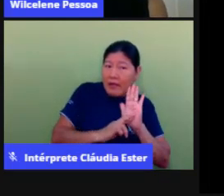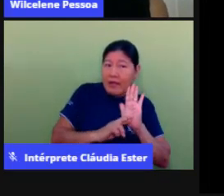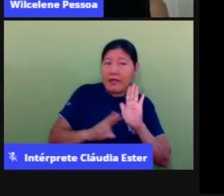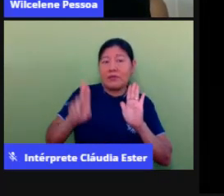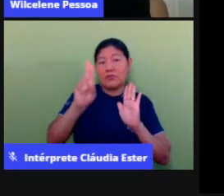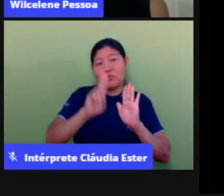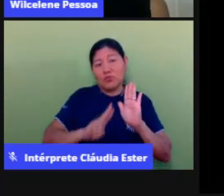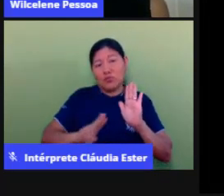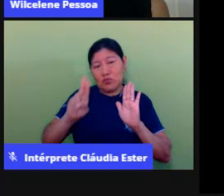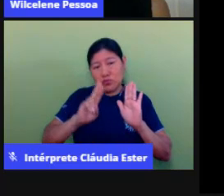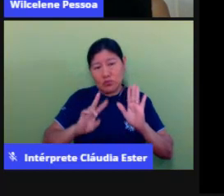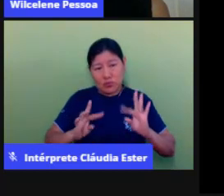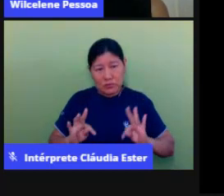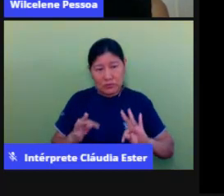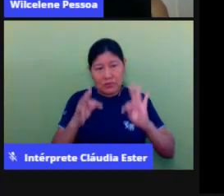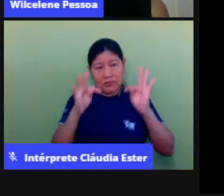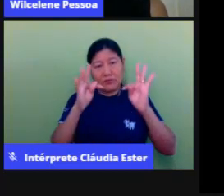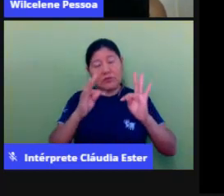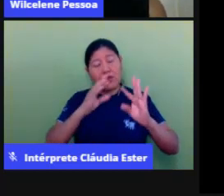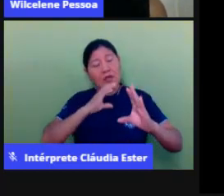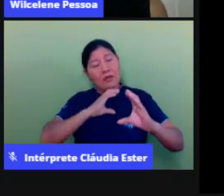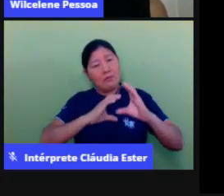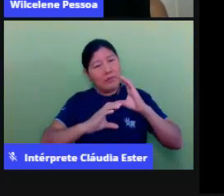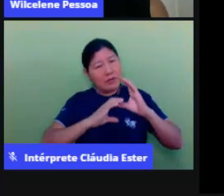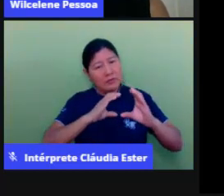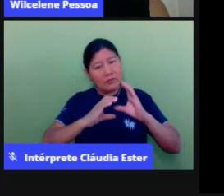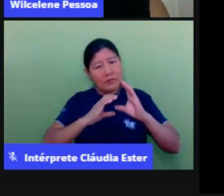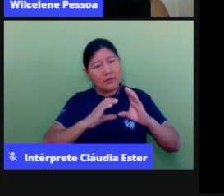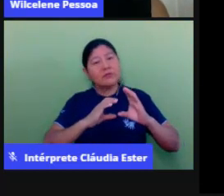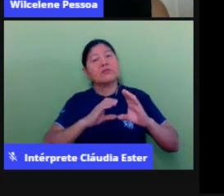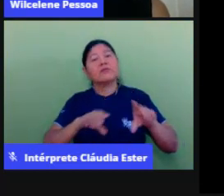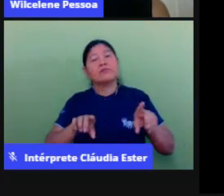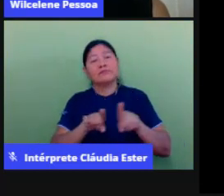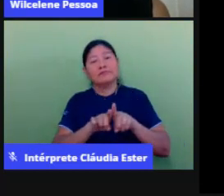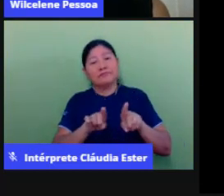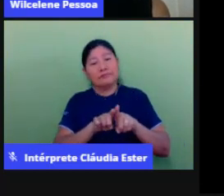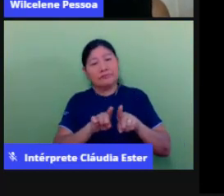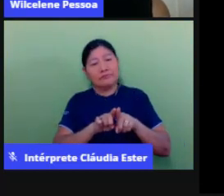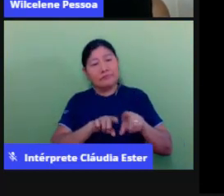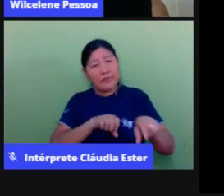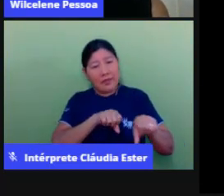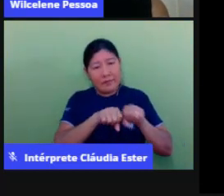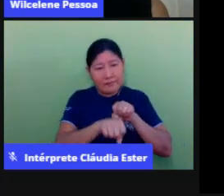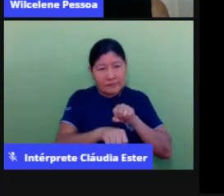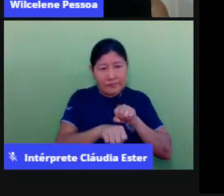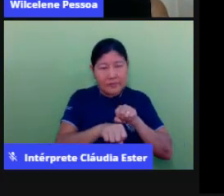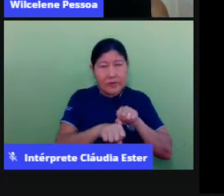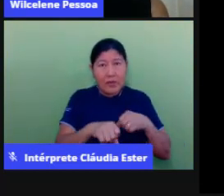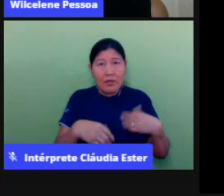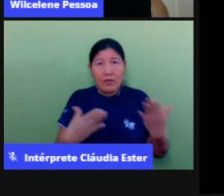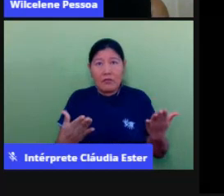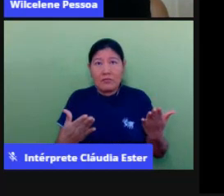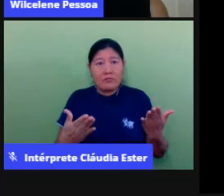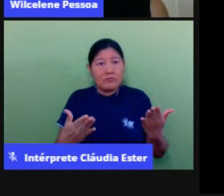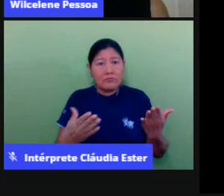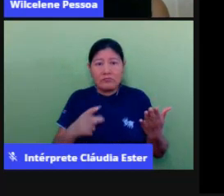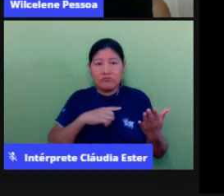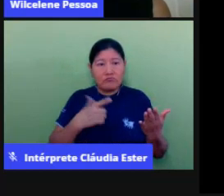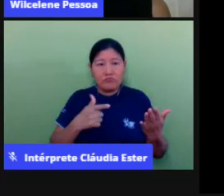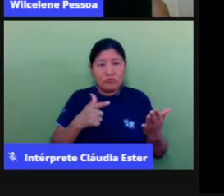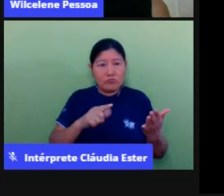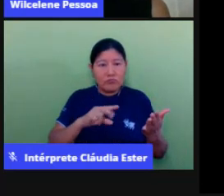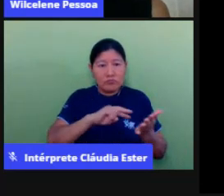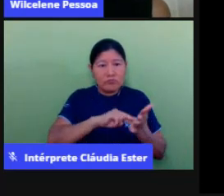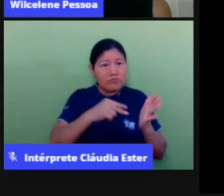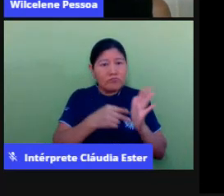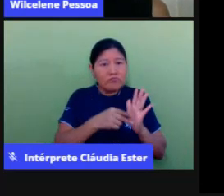da informação e comunicação. E como a Mayara falou, além de não fazer sentido nenhum, né, uma criança de 6 meses,